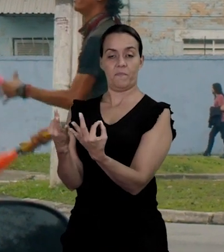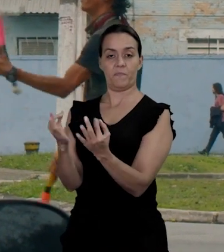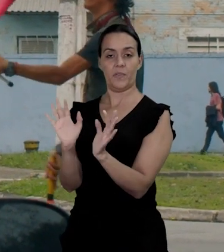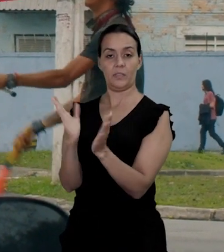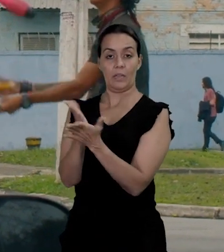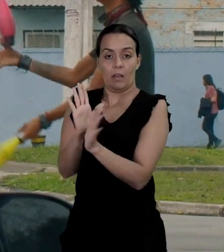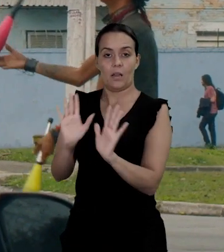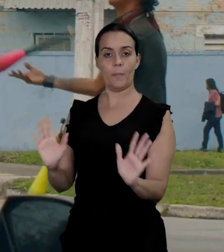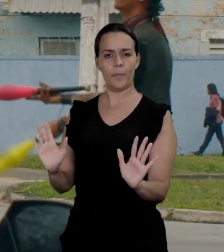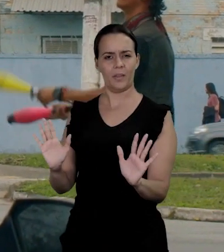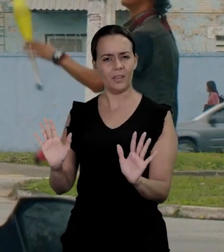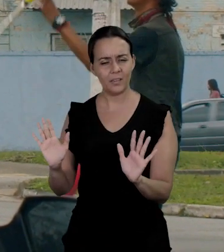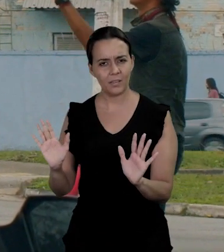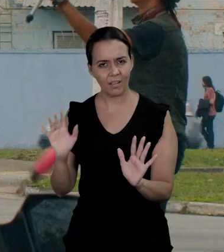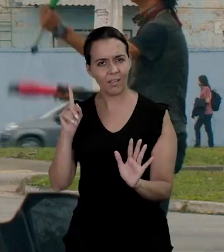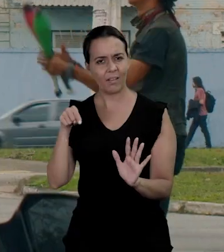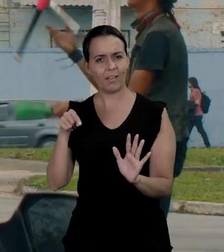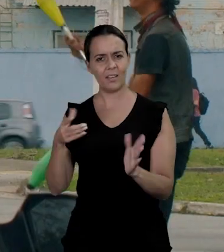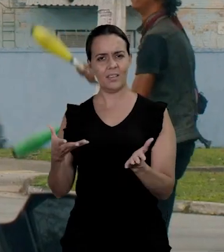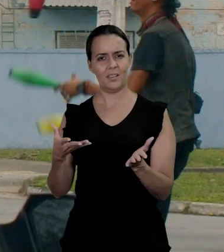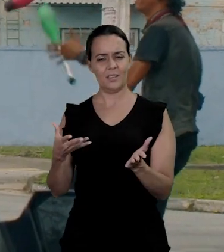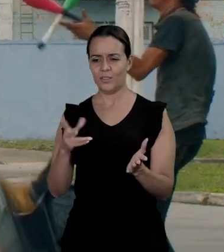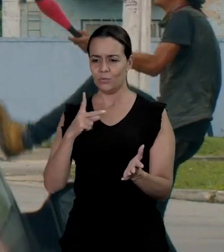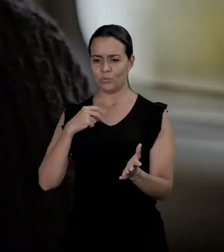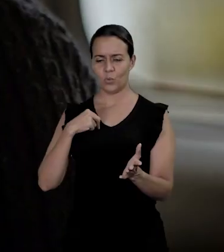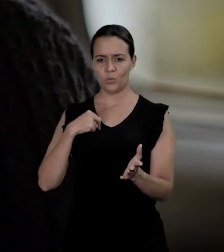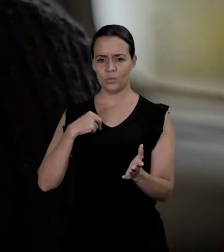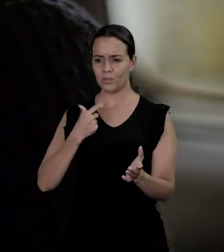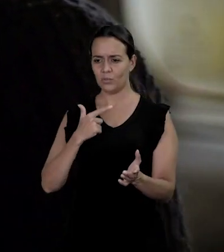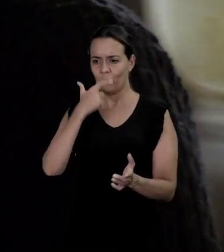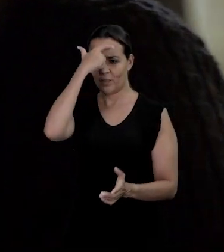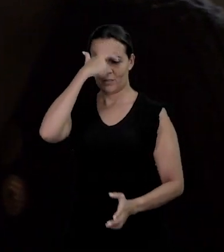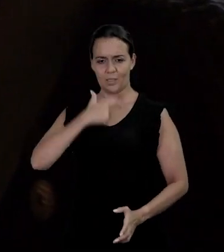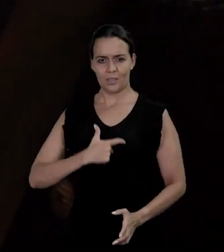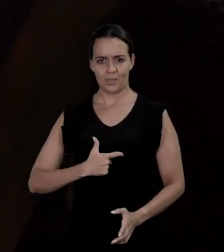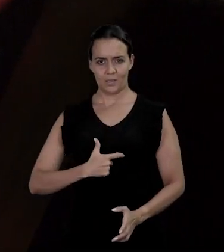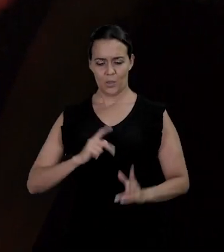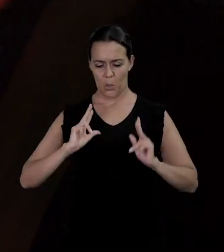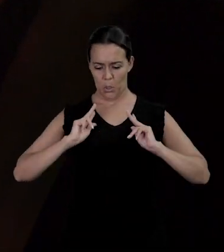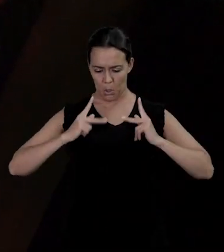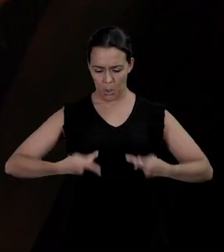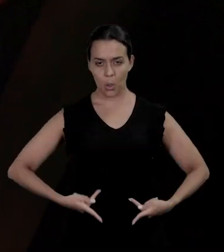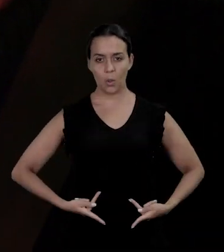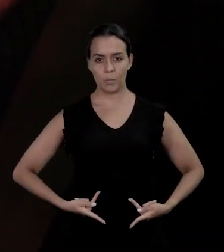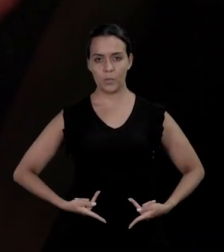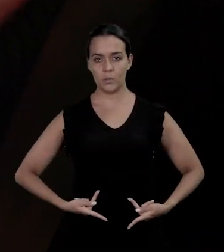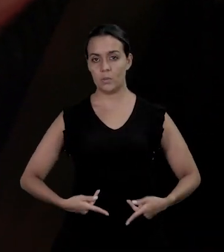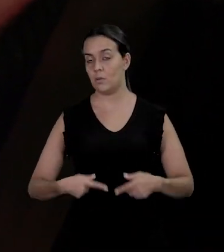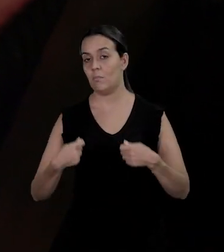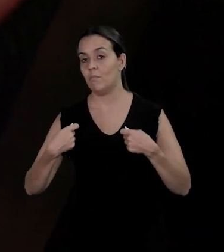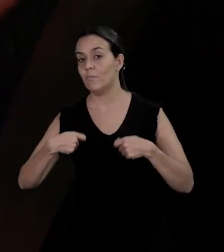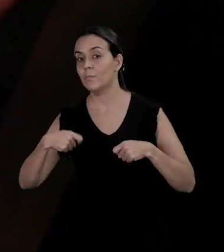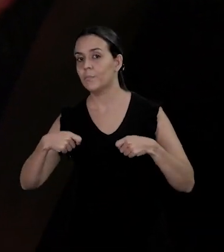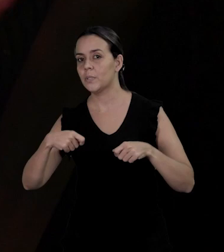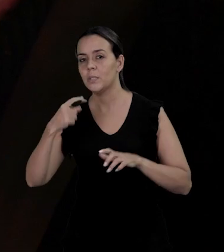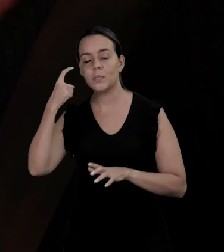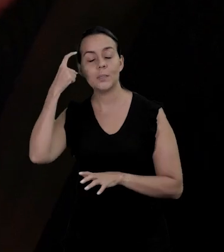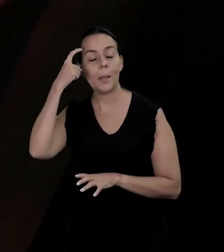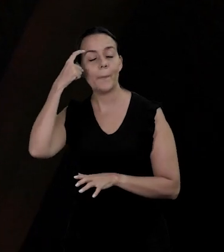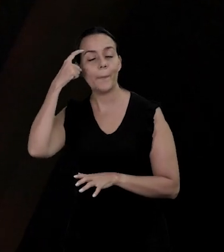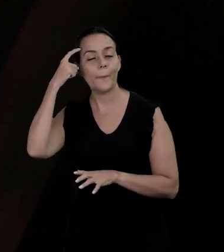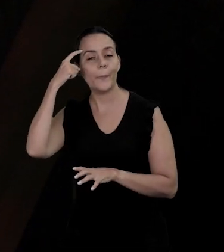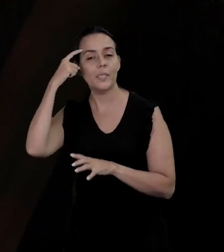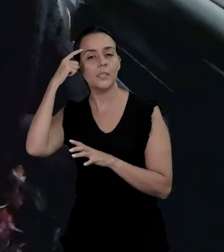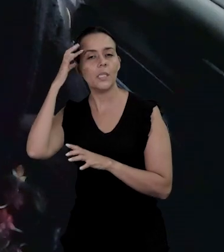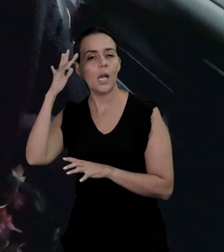de família burguesa vai acabar. Vai um pouco além, né? Um pouco mais fundo, né? A gente não vai se reconhecer mais como humano. Vem